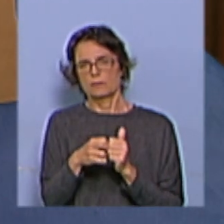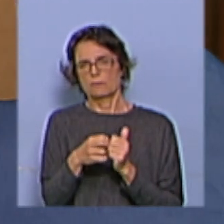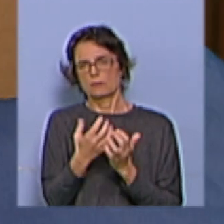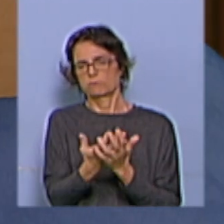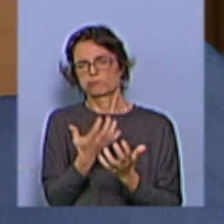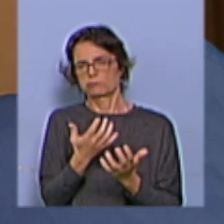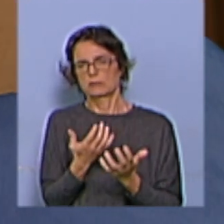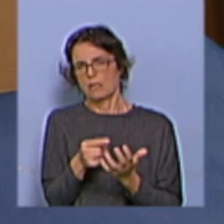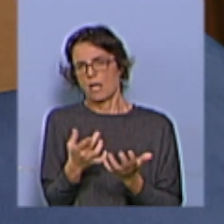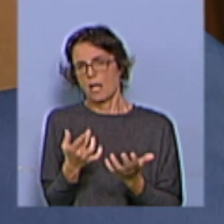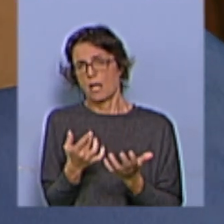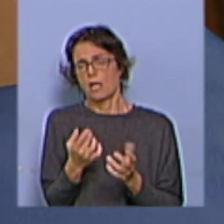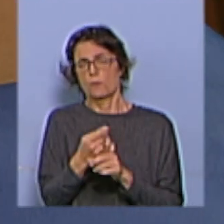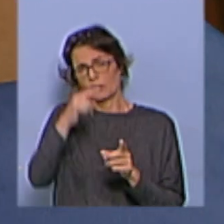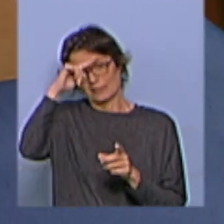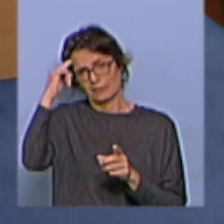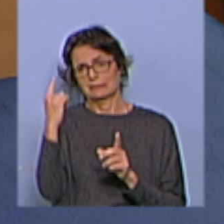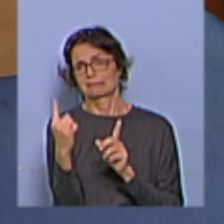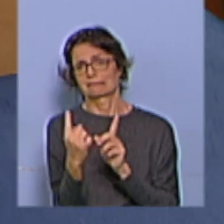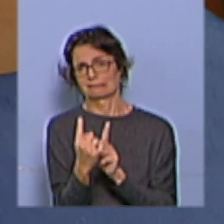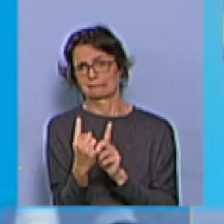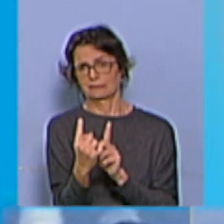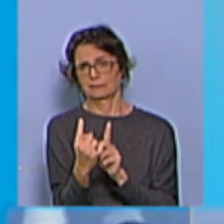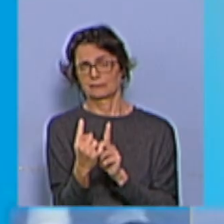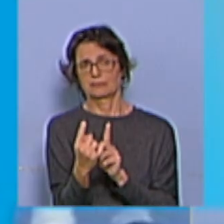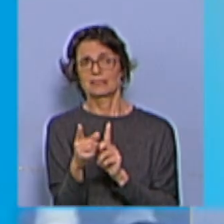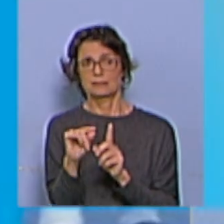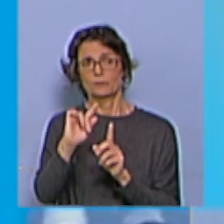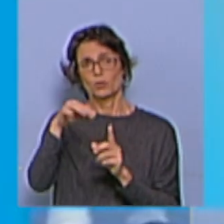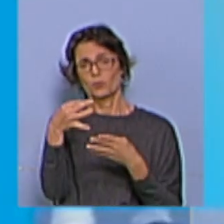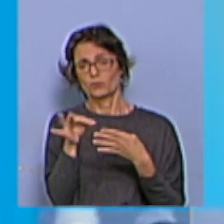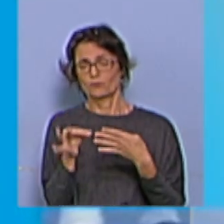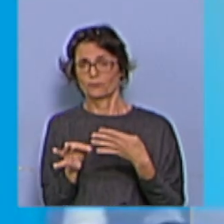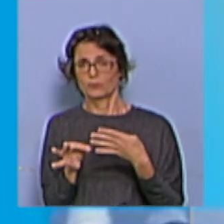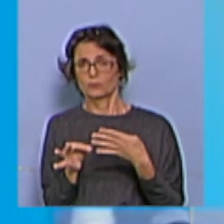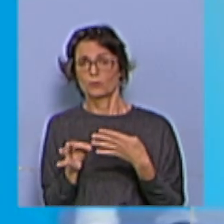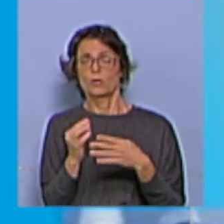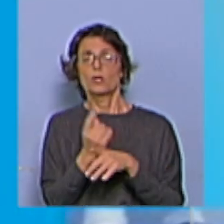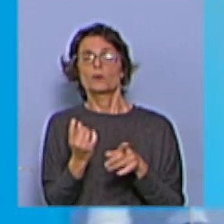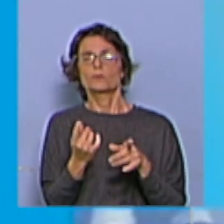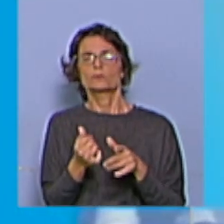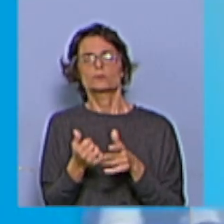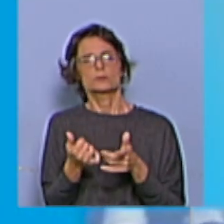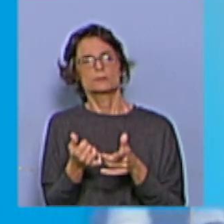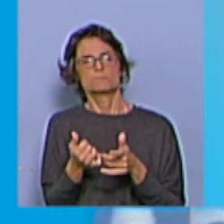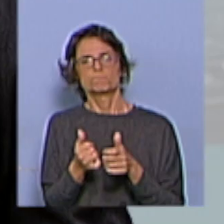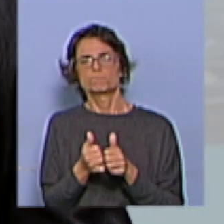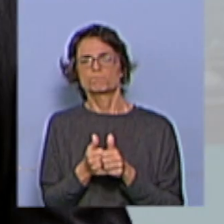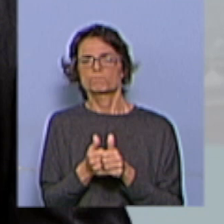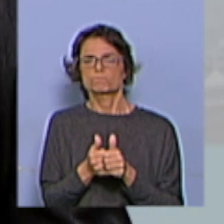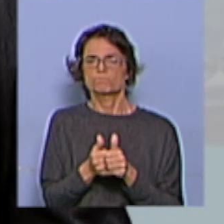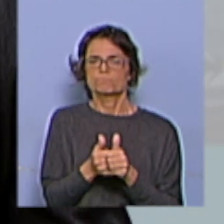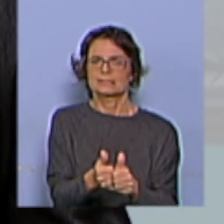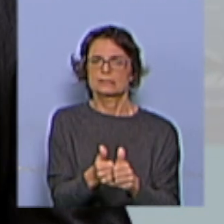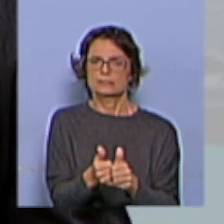aproximação, por um lado, e houve outros aspectos que, se calhar, vieram porque a assistência nunca foi muita. Mesmo os pedidos eram